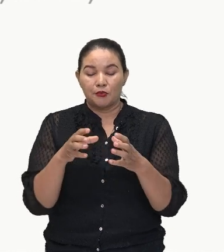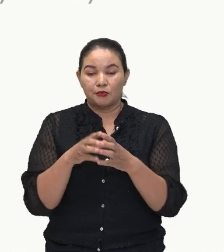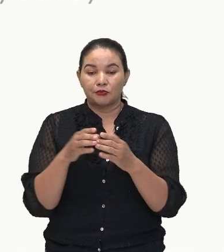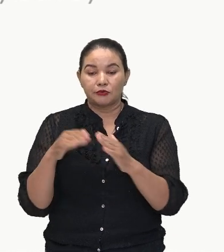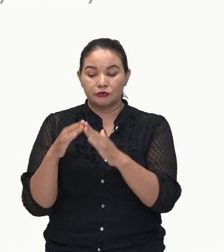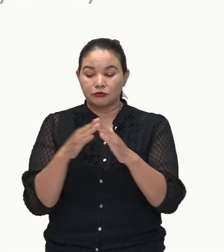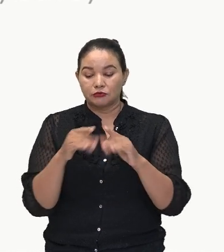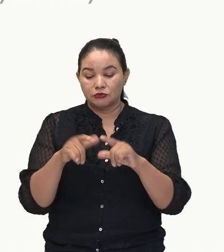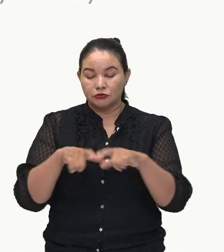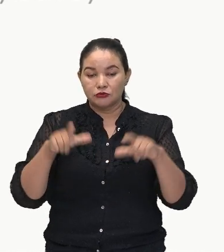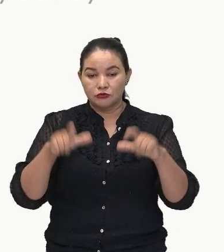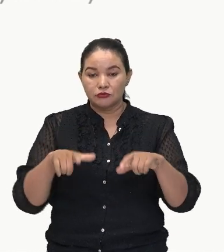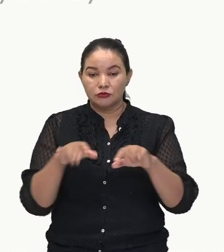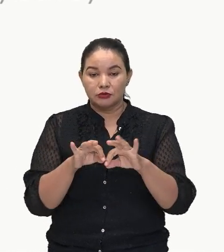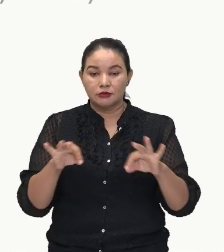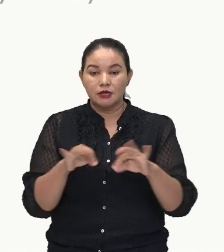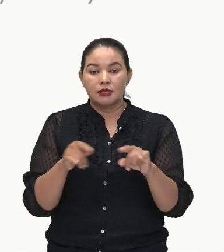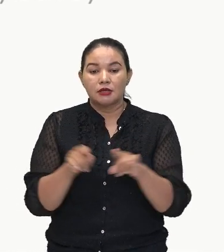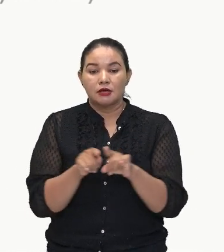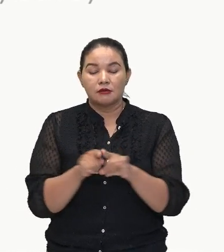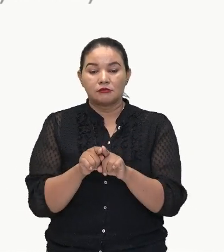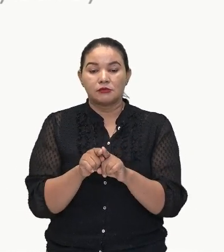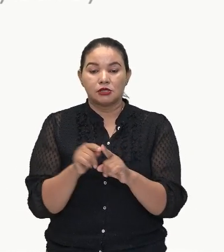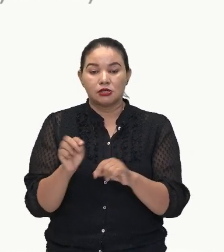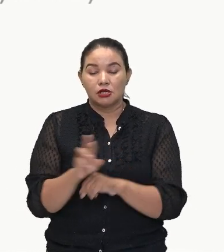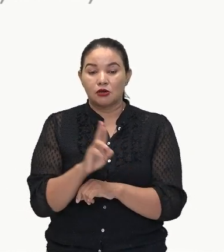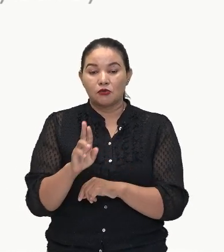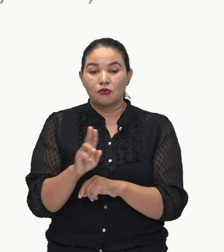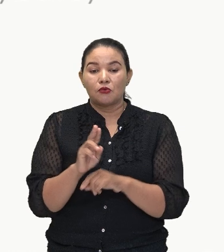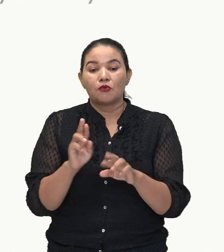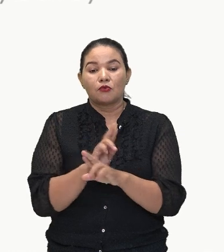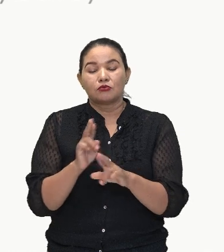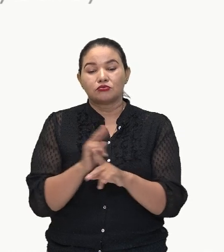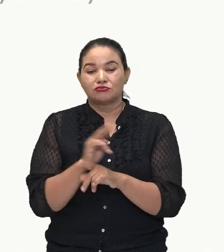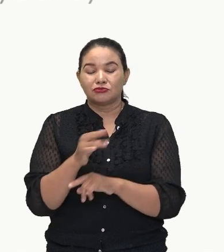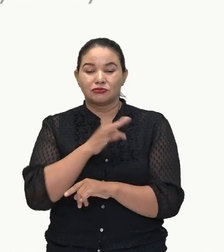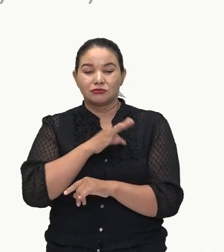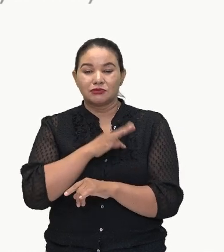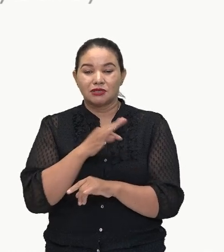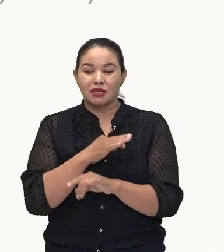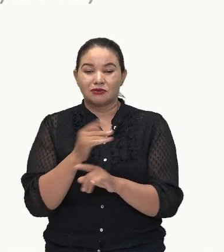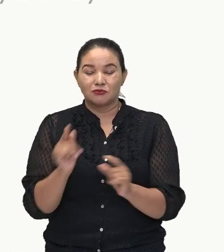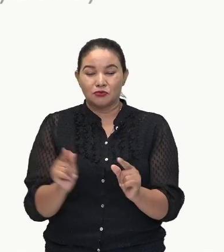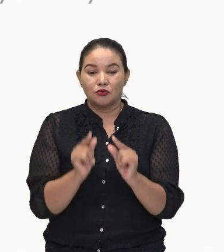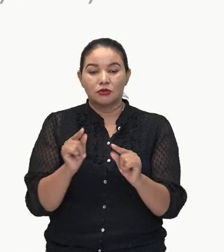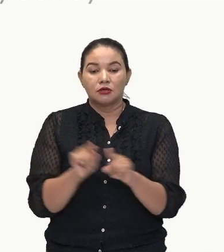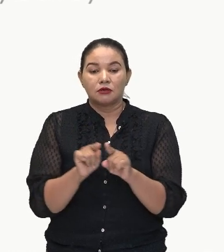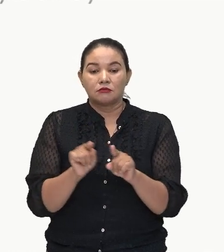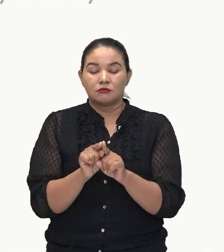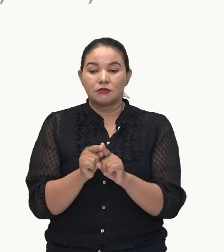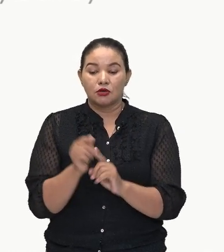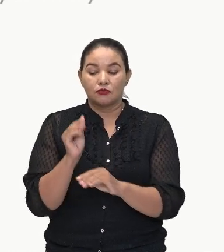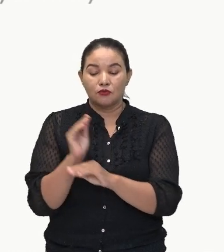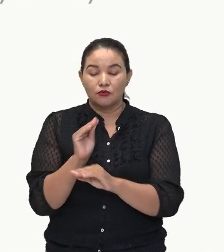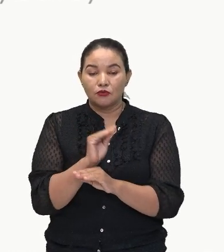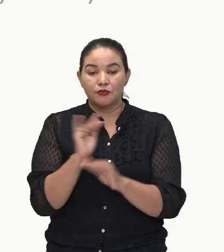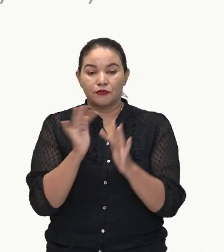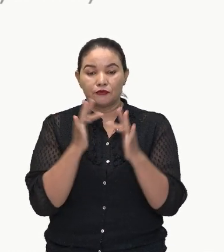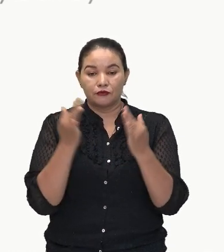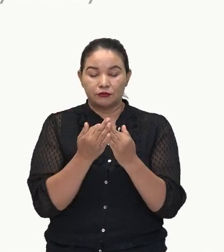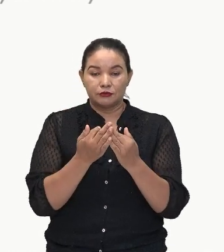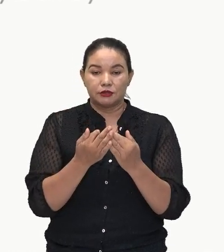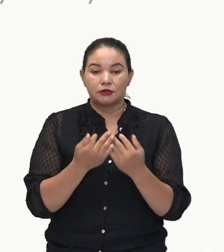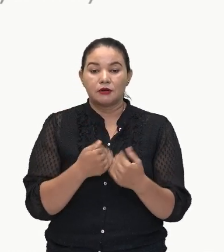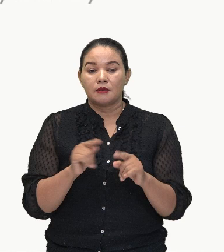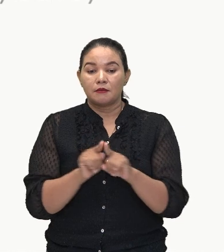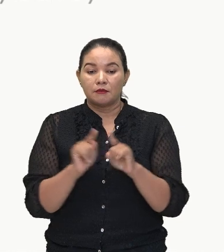propriedades, possuem poucos recursos técnicos e sua produção é voltada para o sustento familiar. Mas o que, na